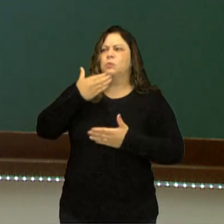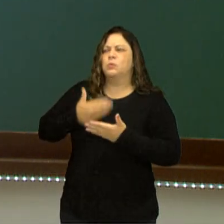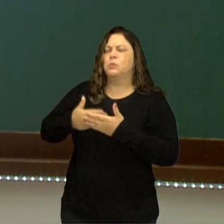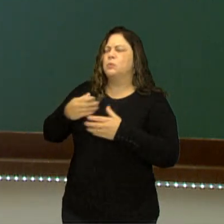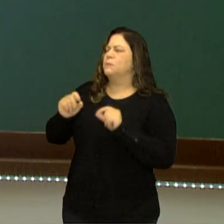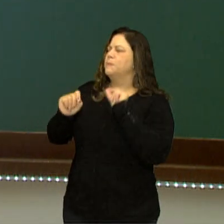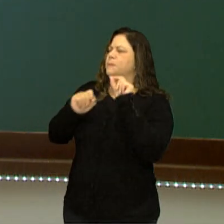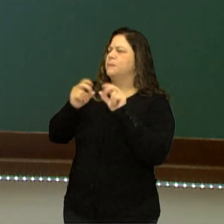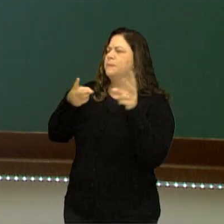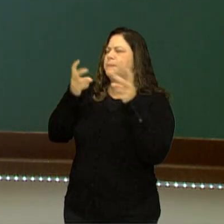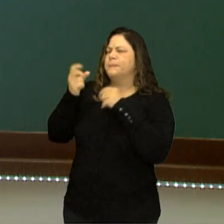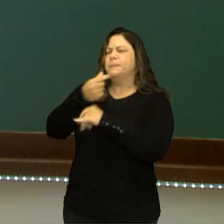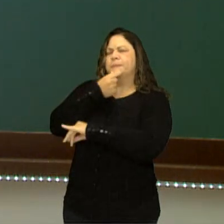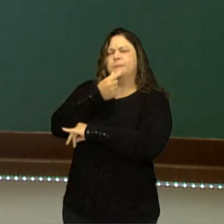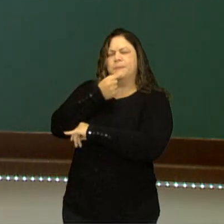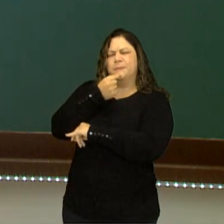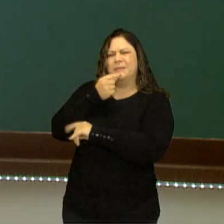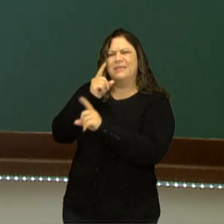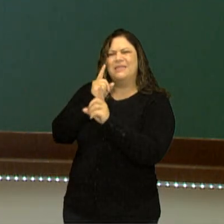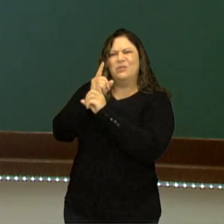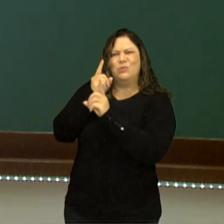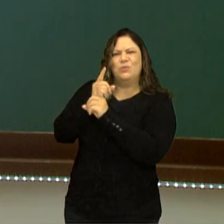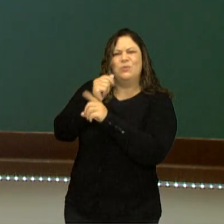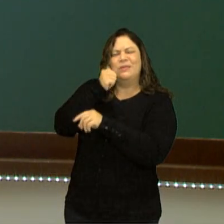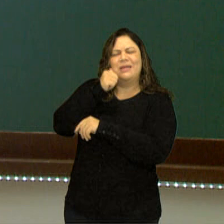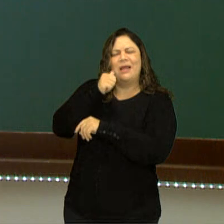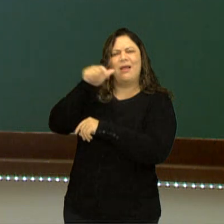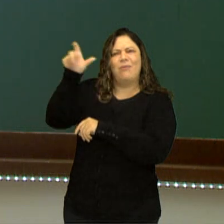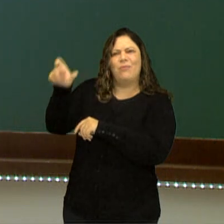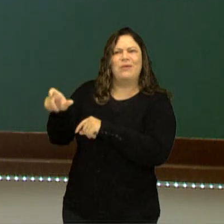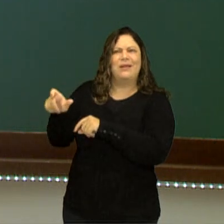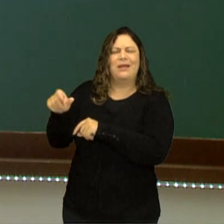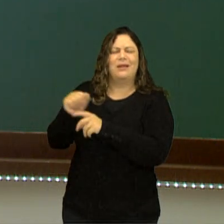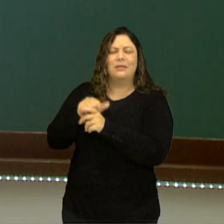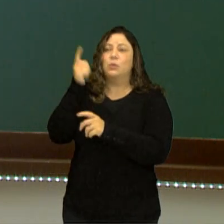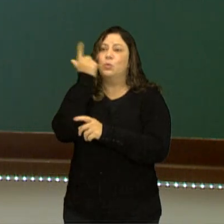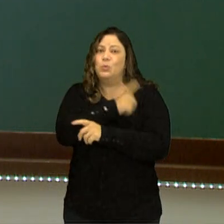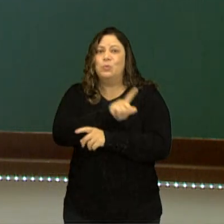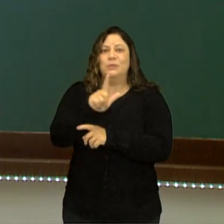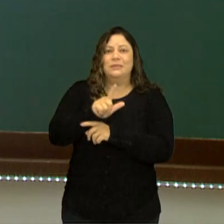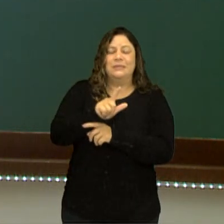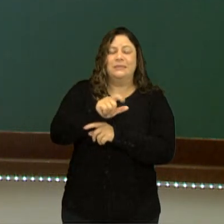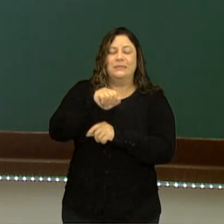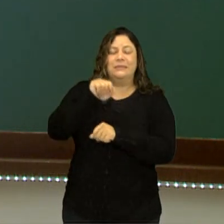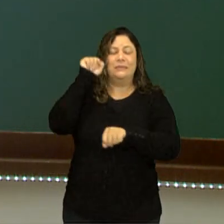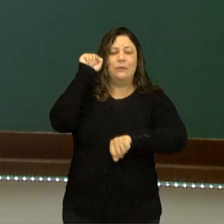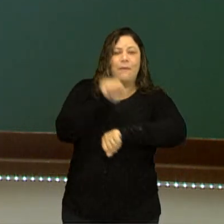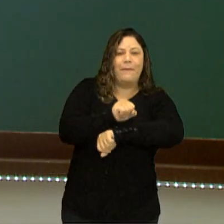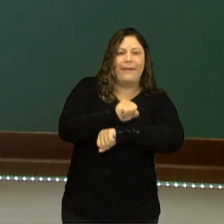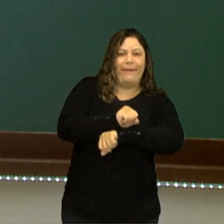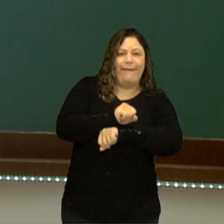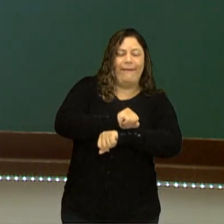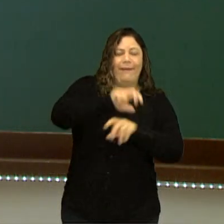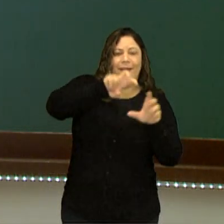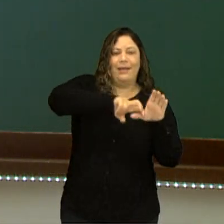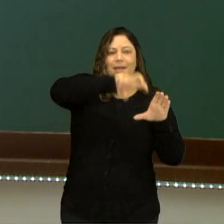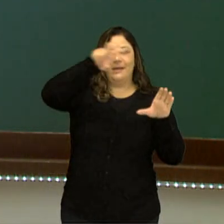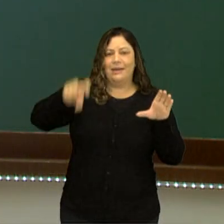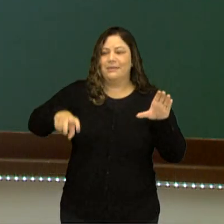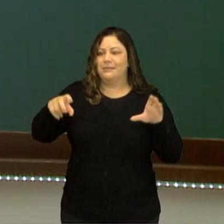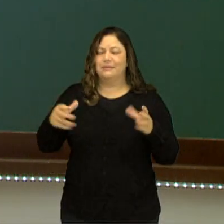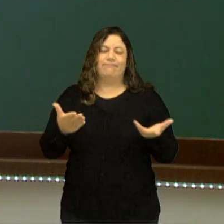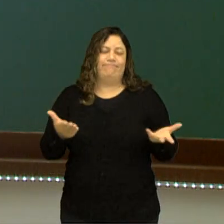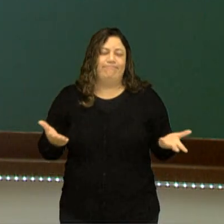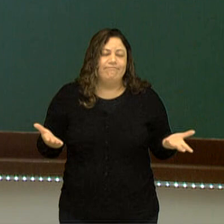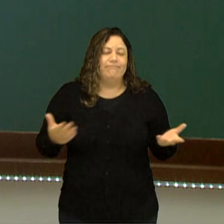Norberto iria encontrar a moça ou não? Conseguiu descer do bonde ou não? Esse é o clímax da nossa história.